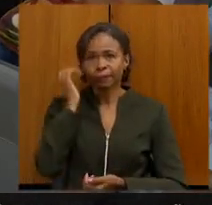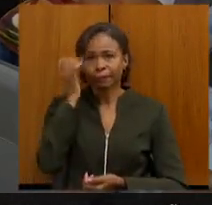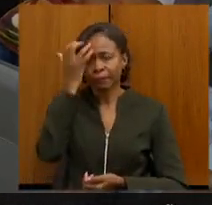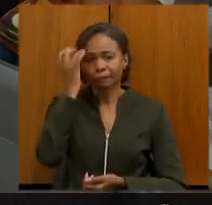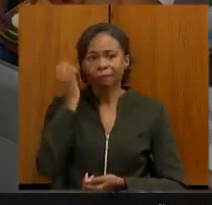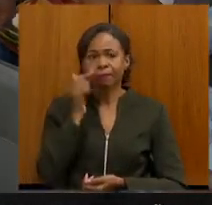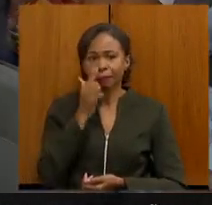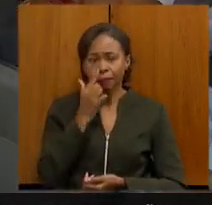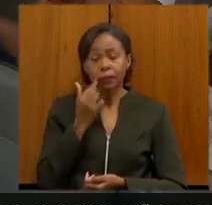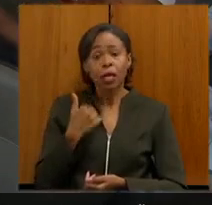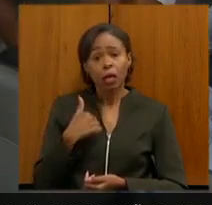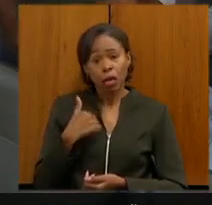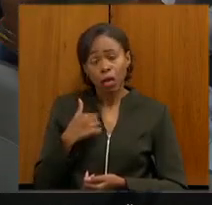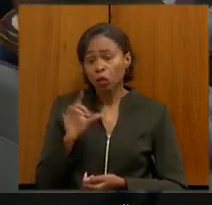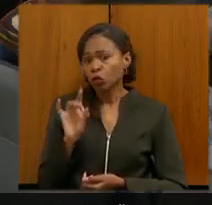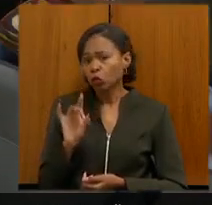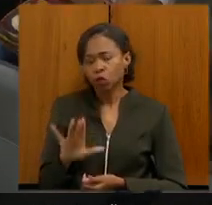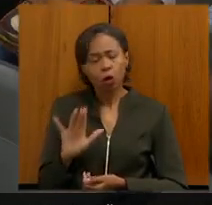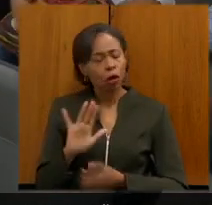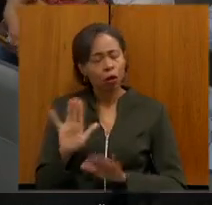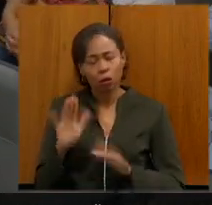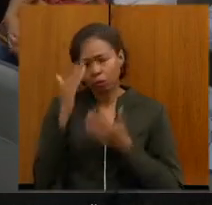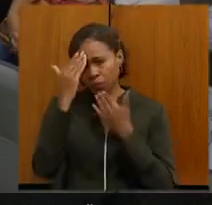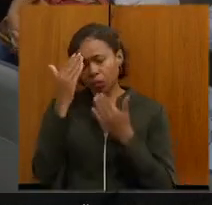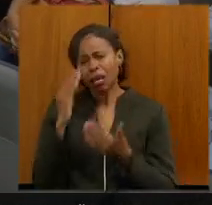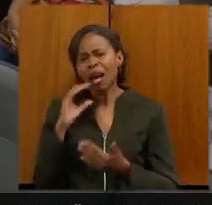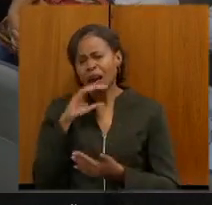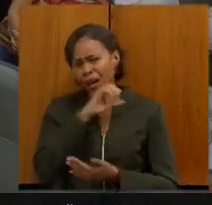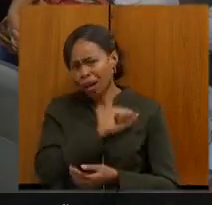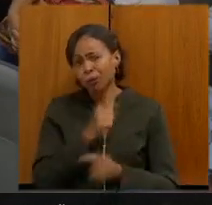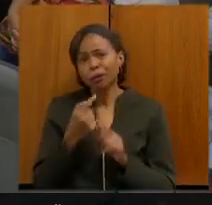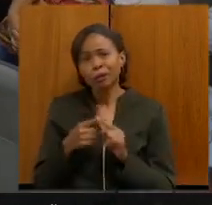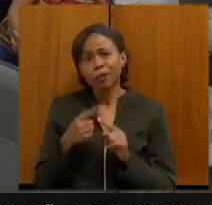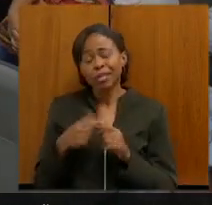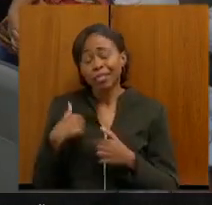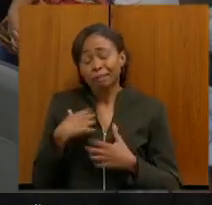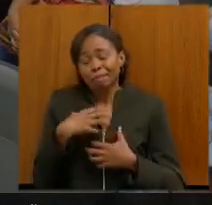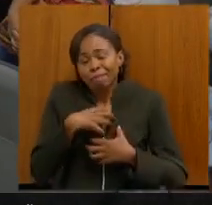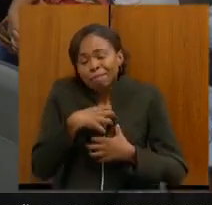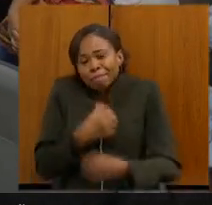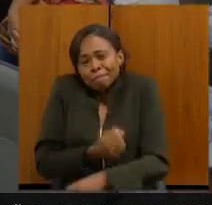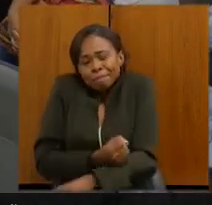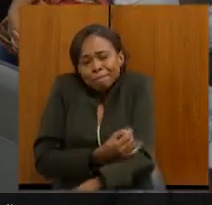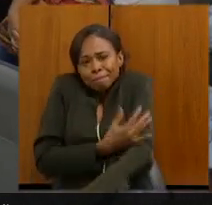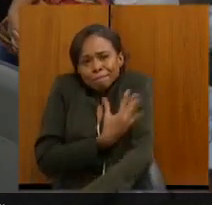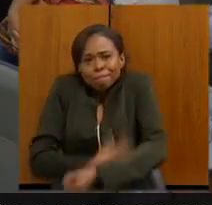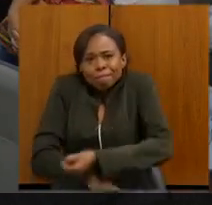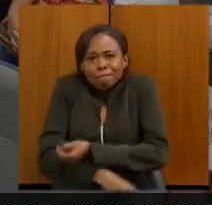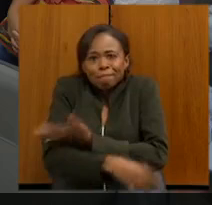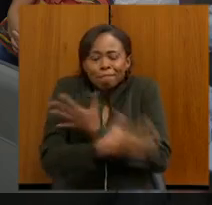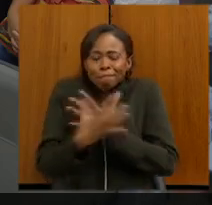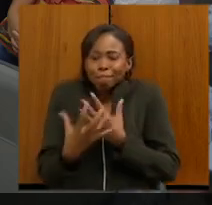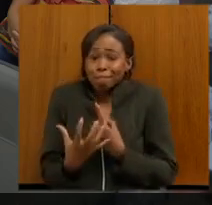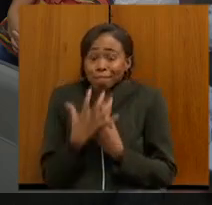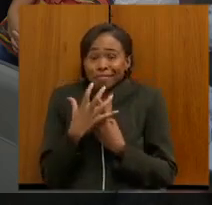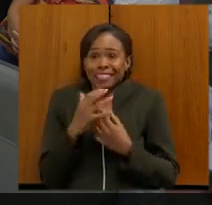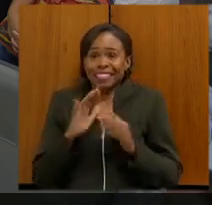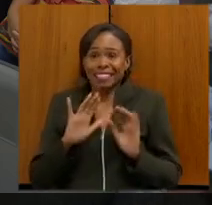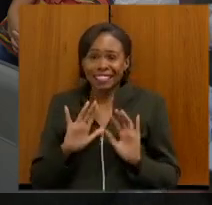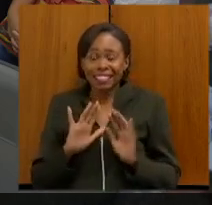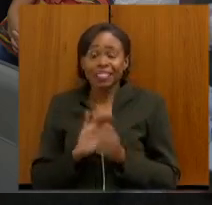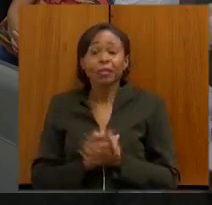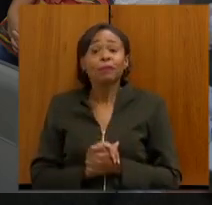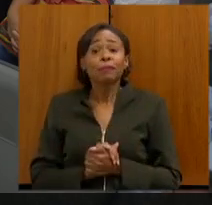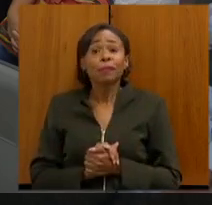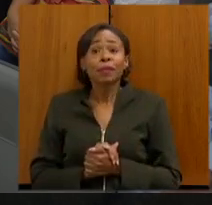eu gostaria só de só de é porque eu deixei o meu são tomar conta mas eu